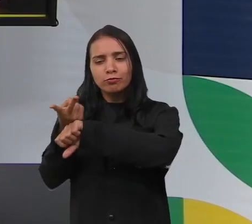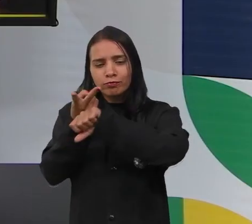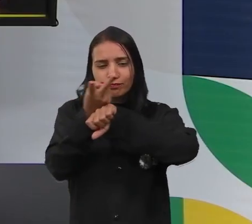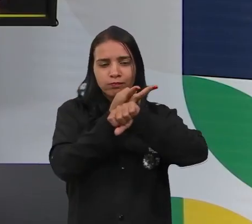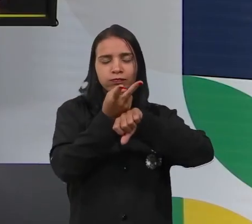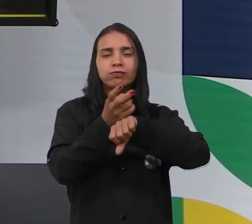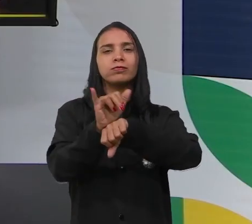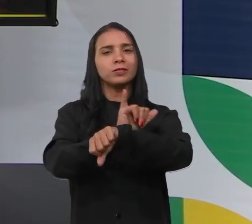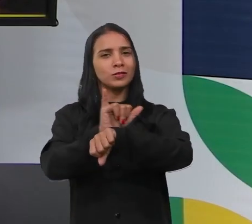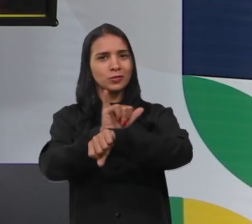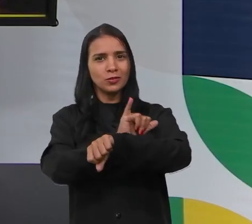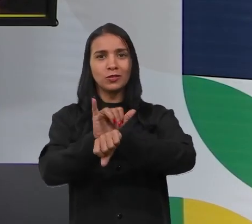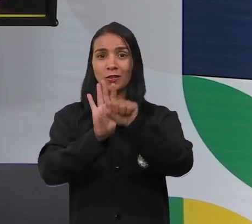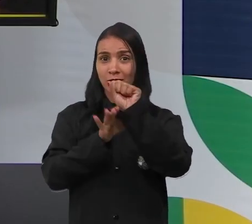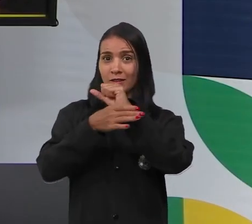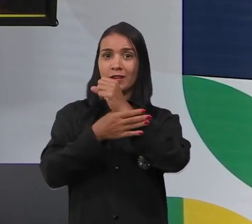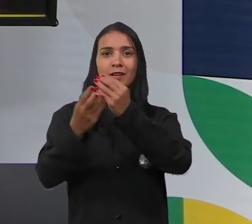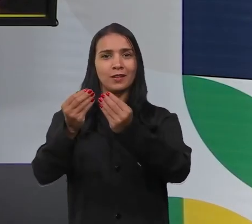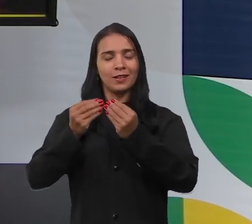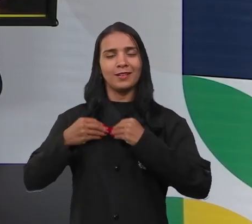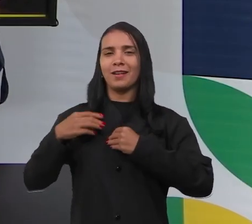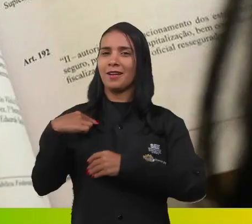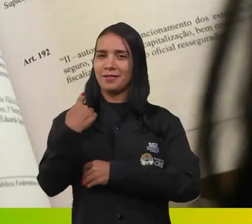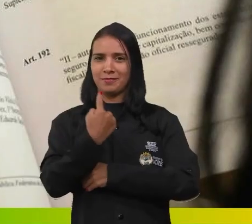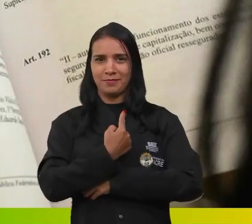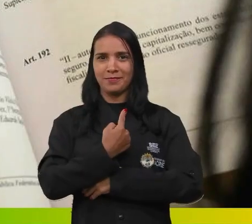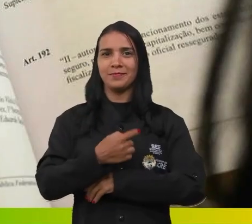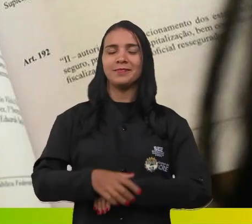possam garantir isso, ok? Avança.